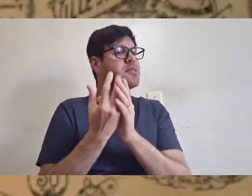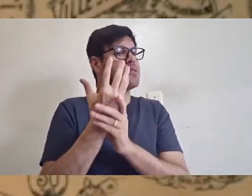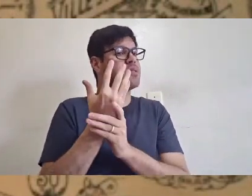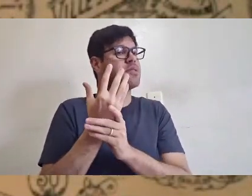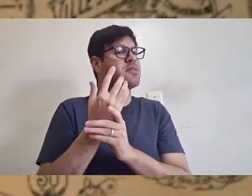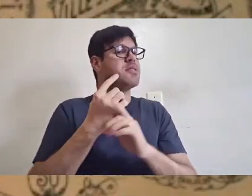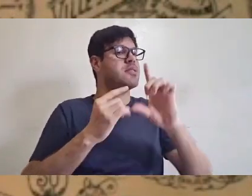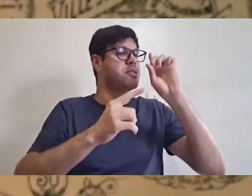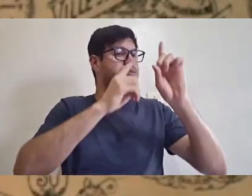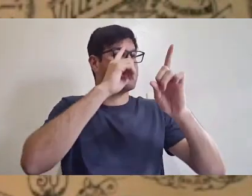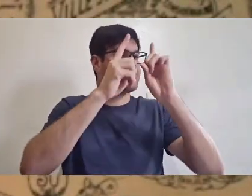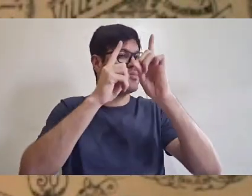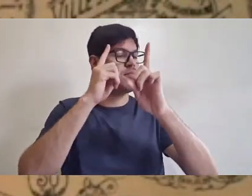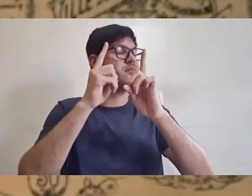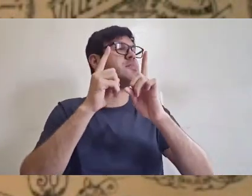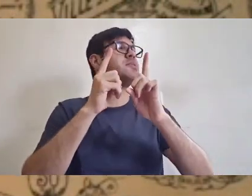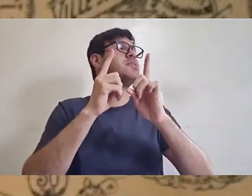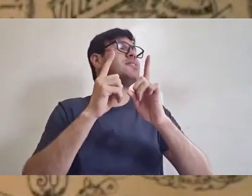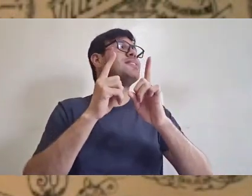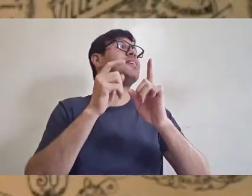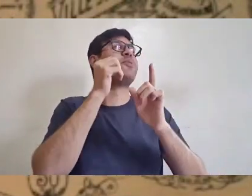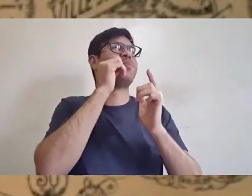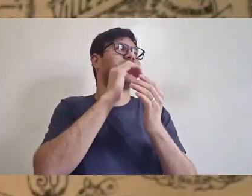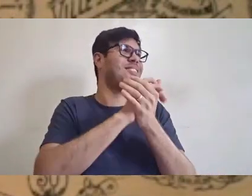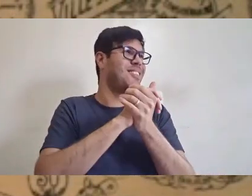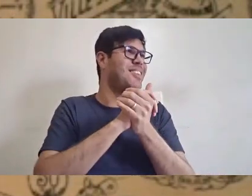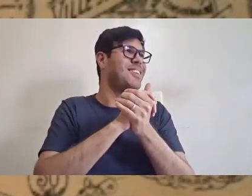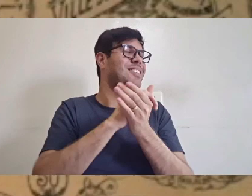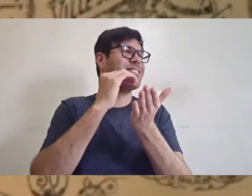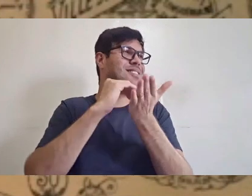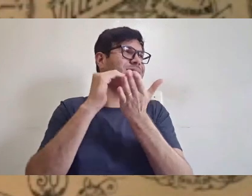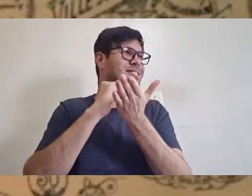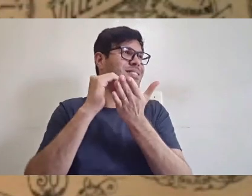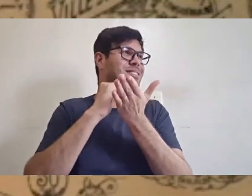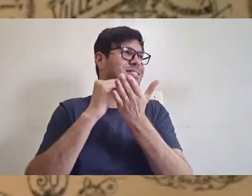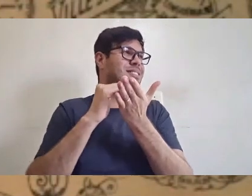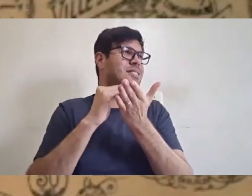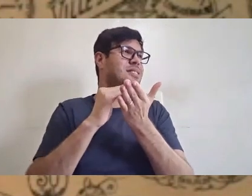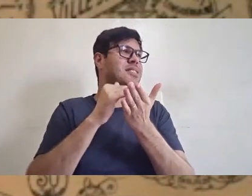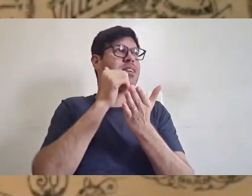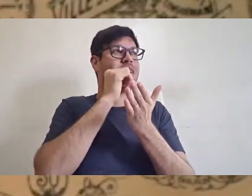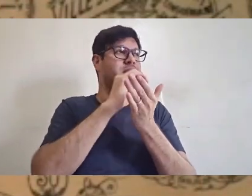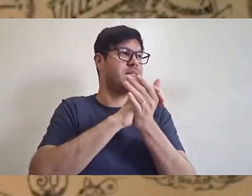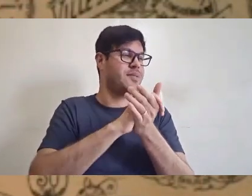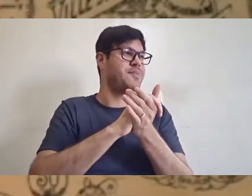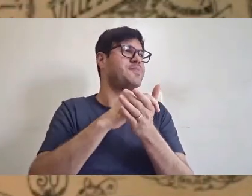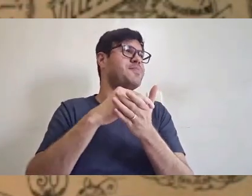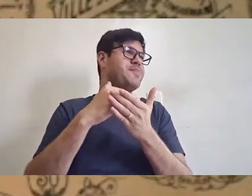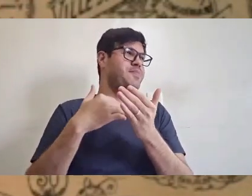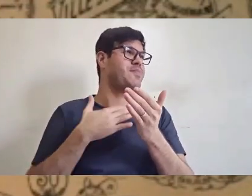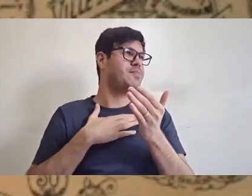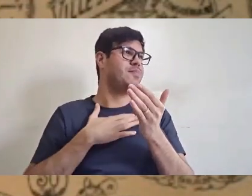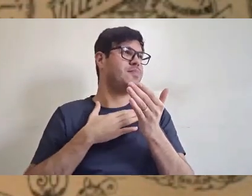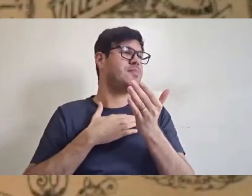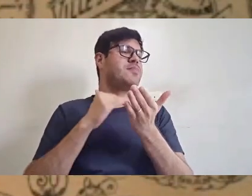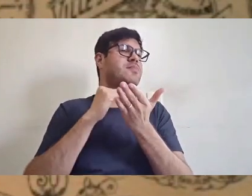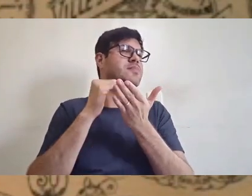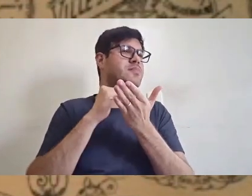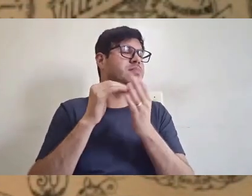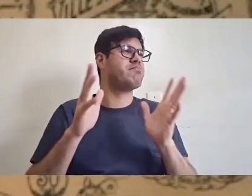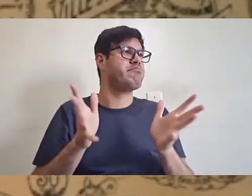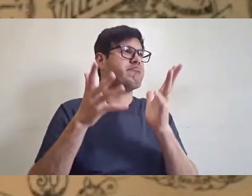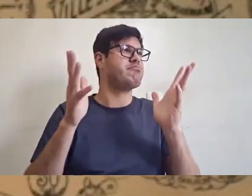minha mulher, né, que era secretária da promoção social. E um